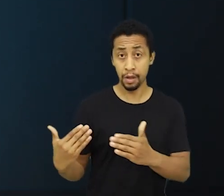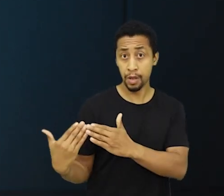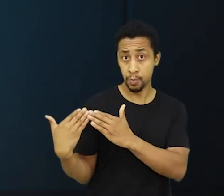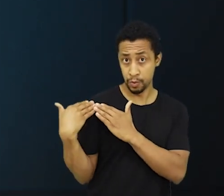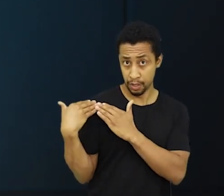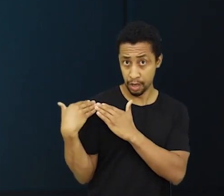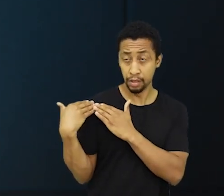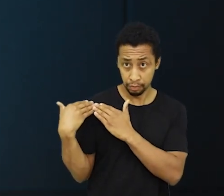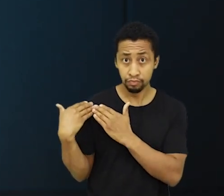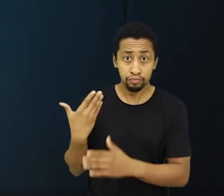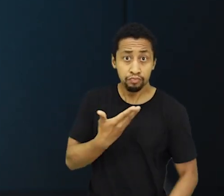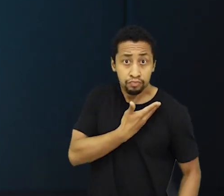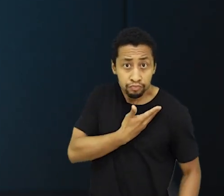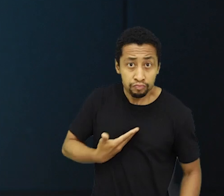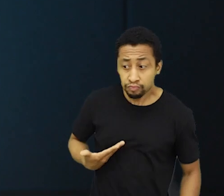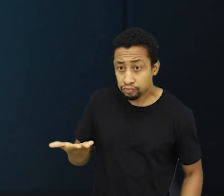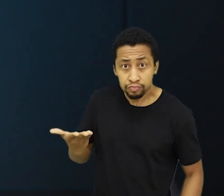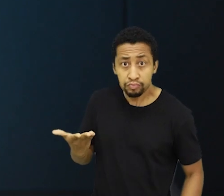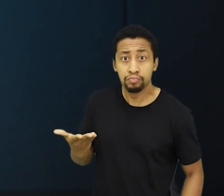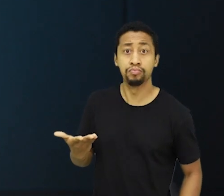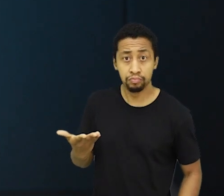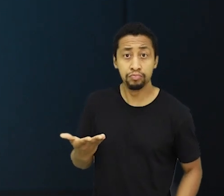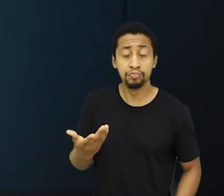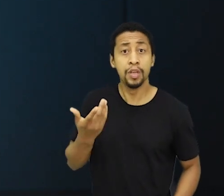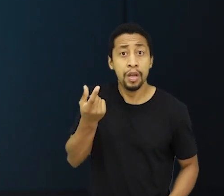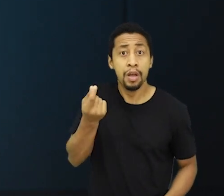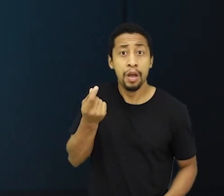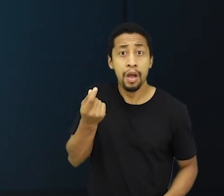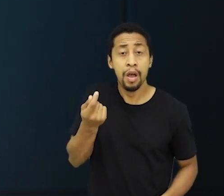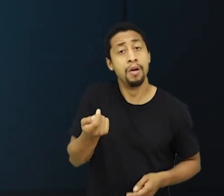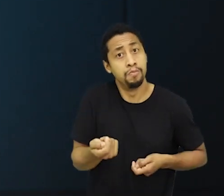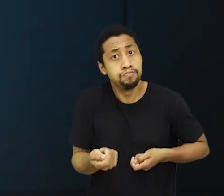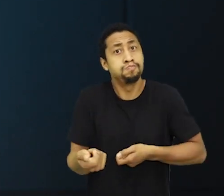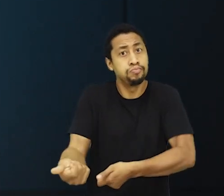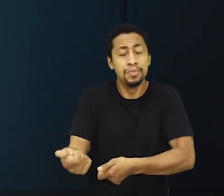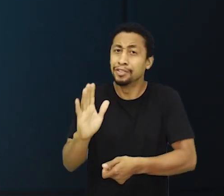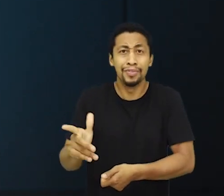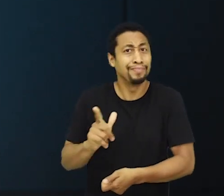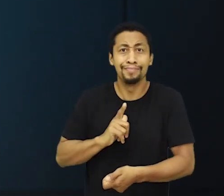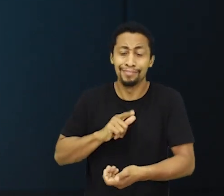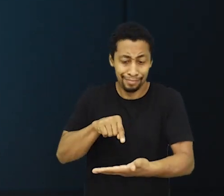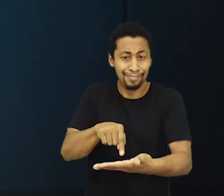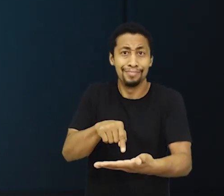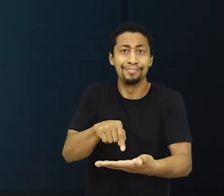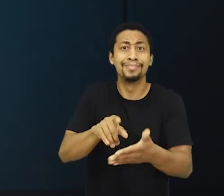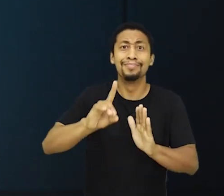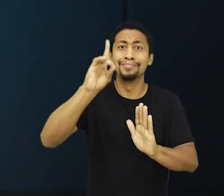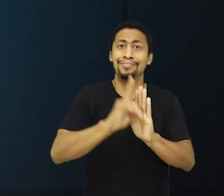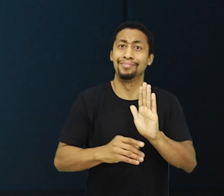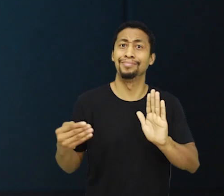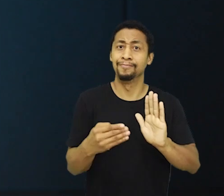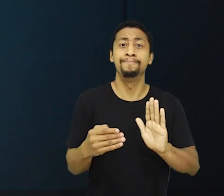responsabilidade por indenização estará claramente configurada. Então, essa sentença poderia ser dada dessa